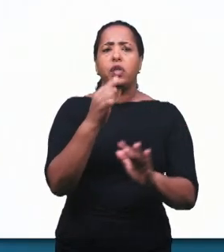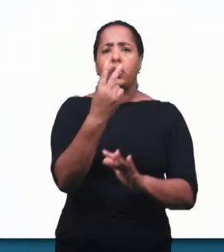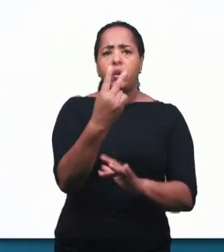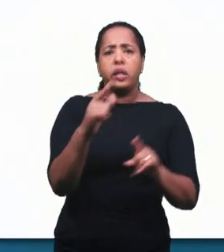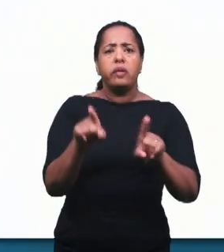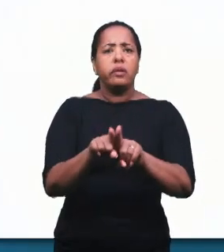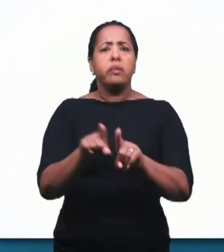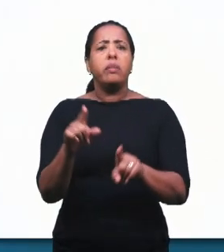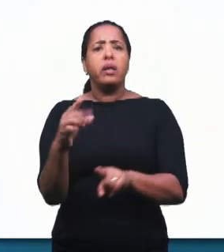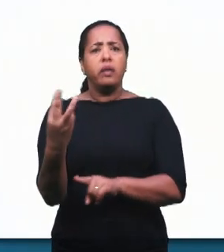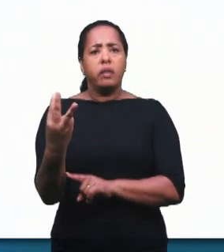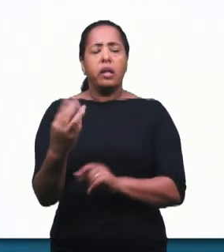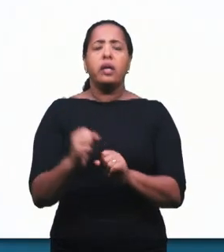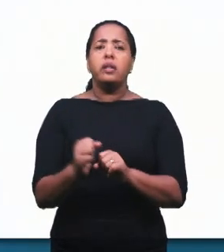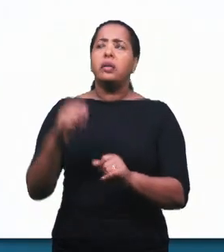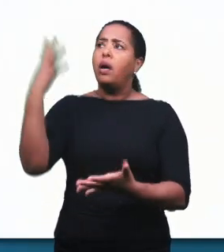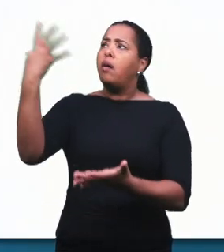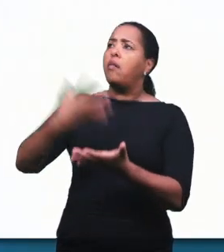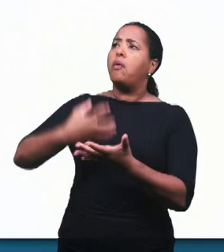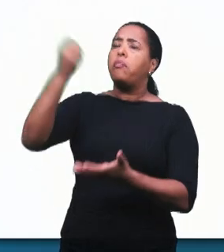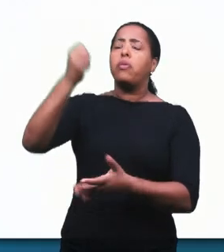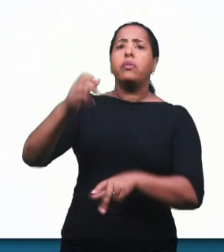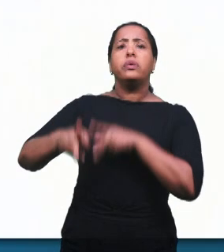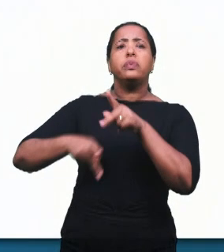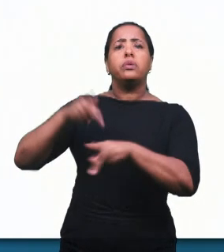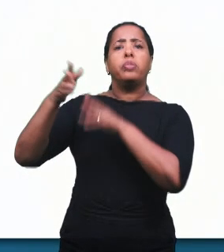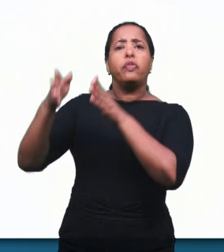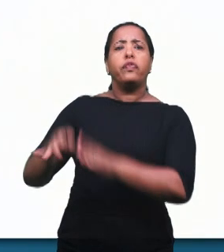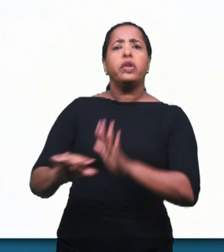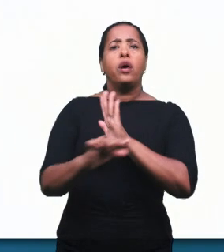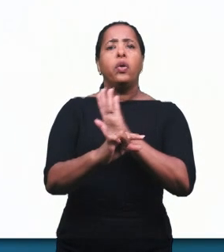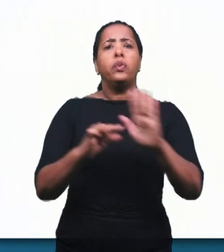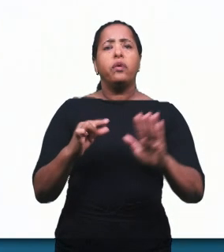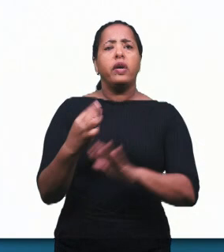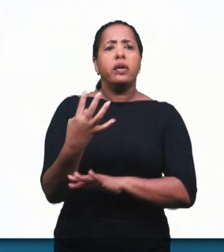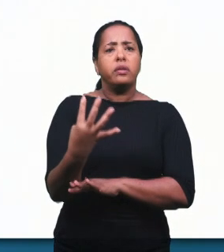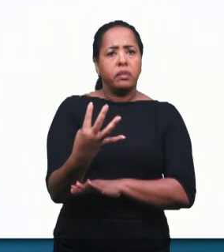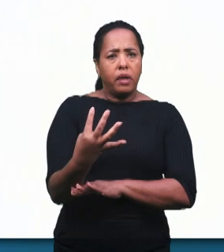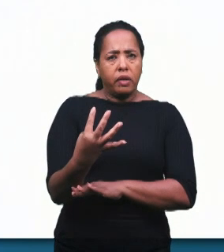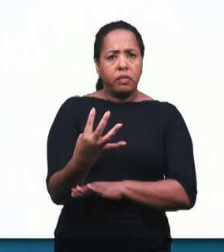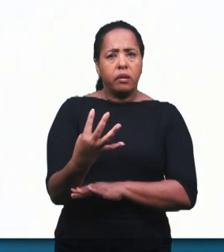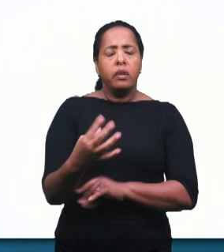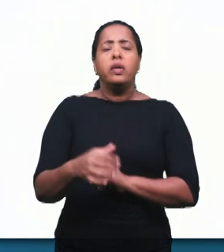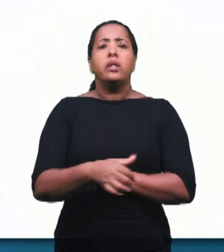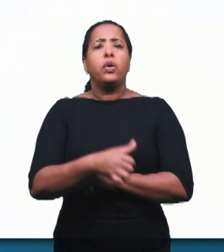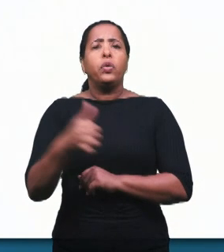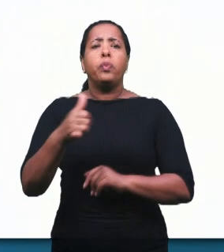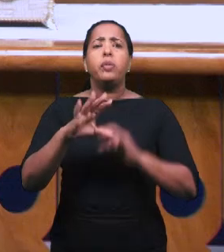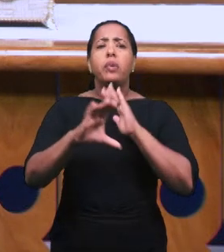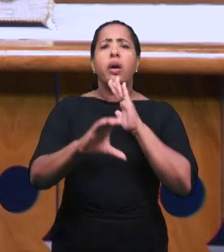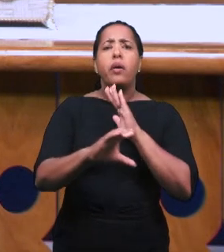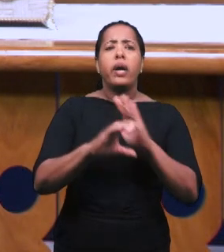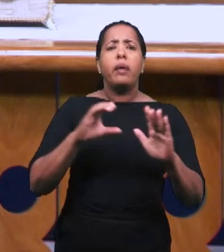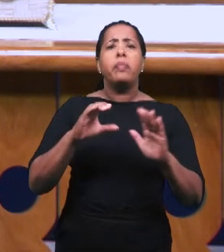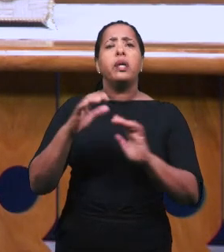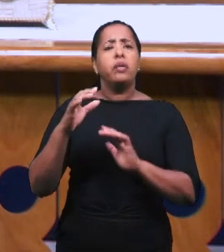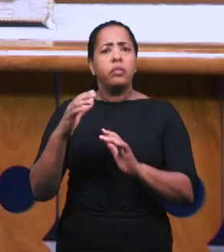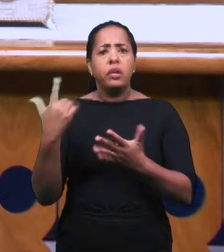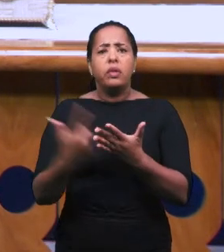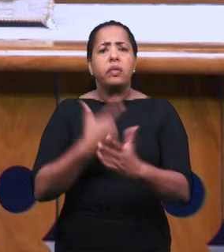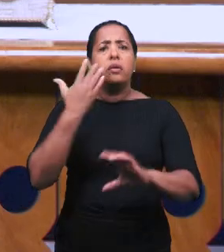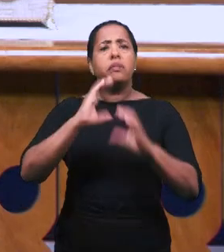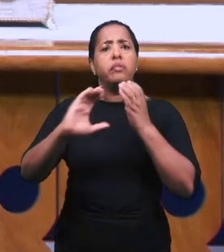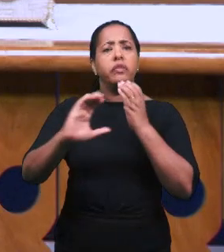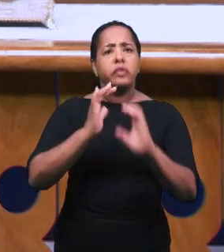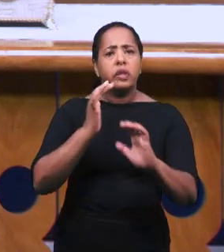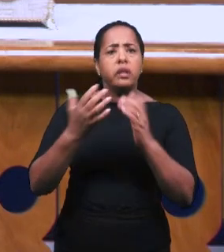o arrebatamento da igreja no verso 4. Logo no primeiro capítulo do livro de Cantares.